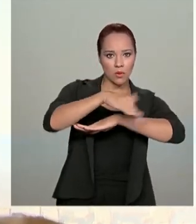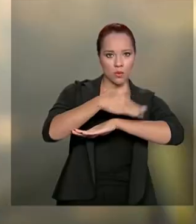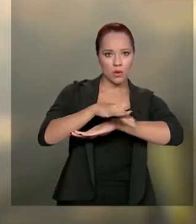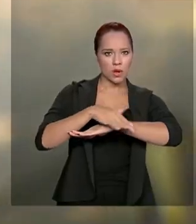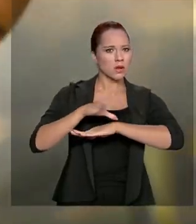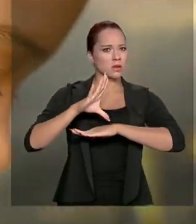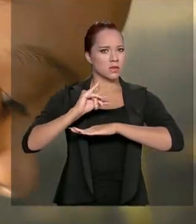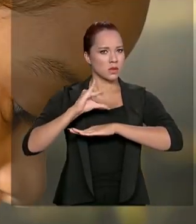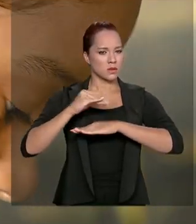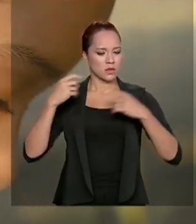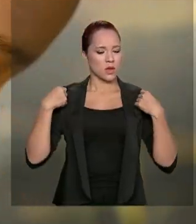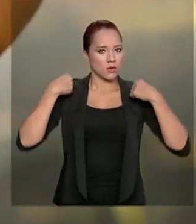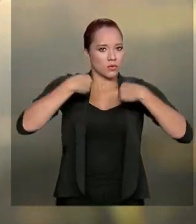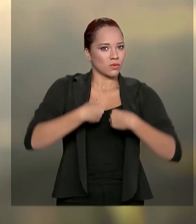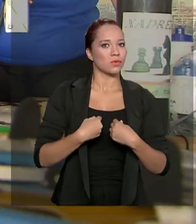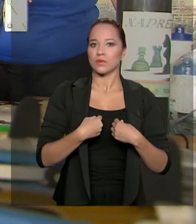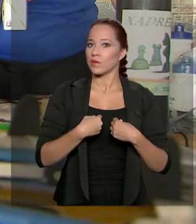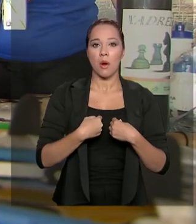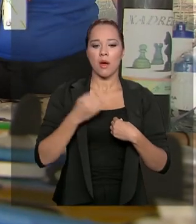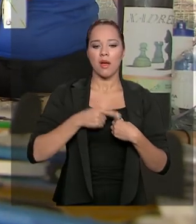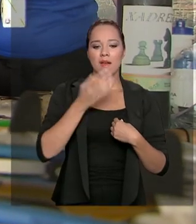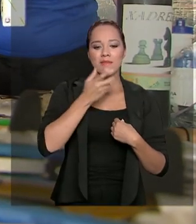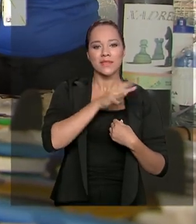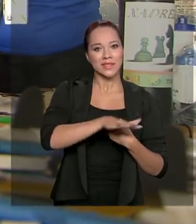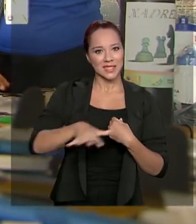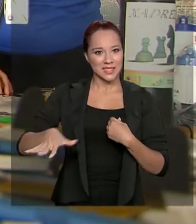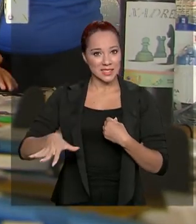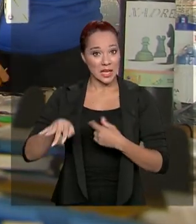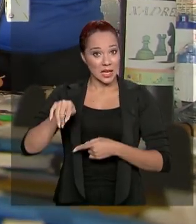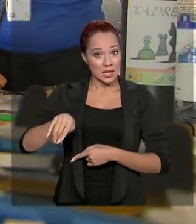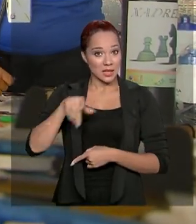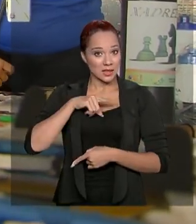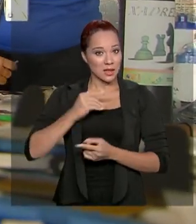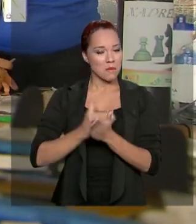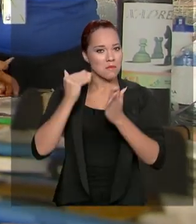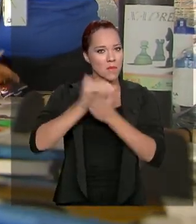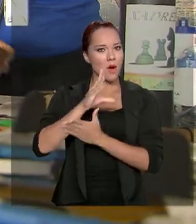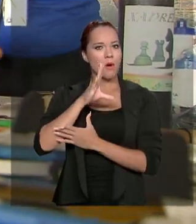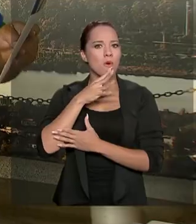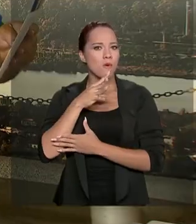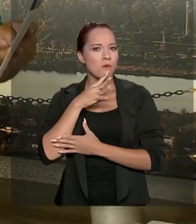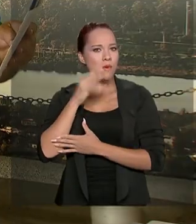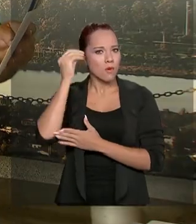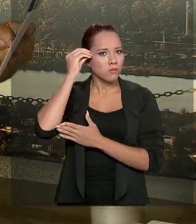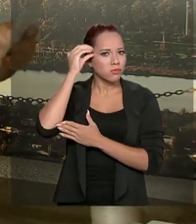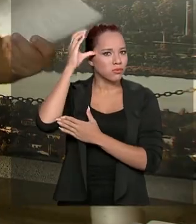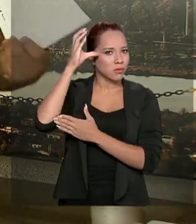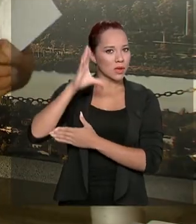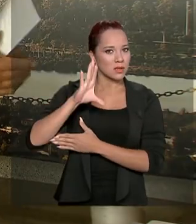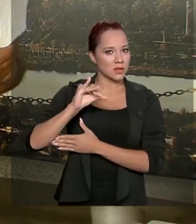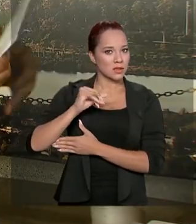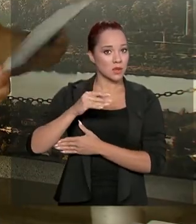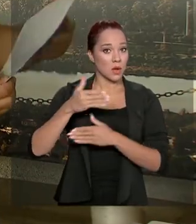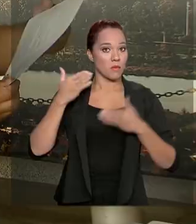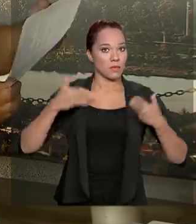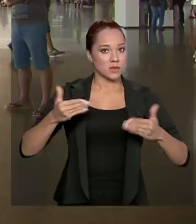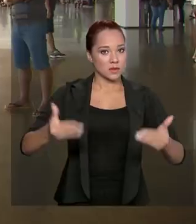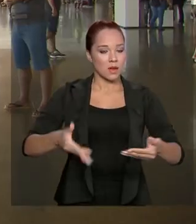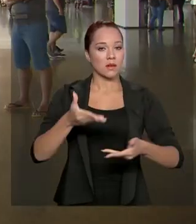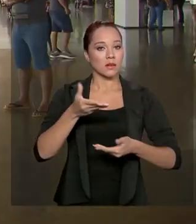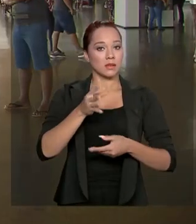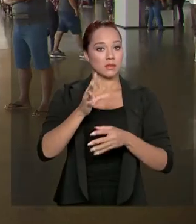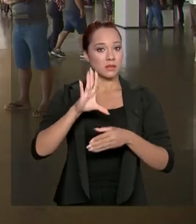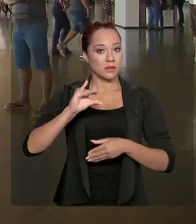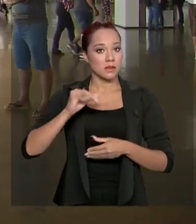jaleco. São esses pequenos aqui. Para popularizar o conhecimento científico, o Ministério da Ciência, Tecnologia,